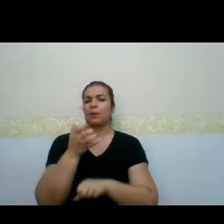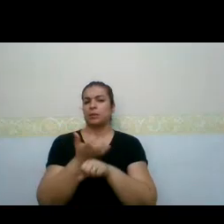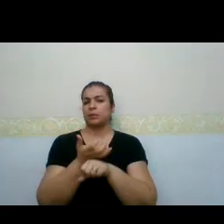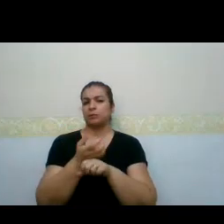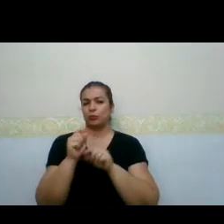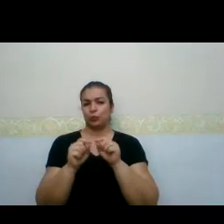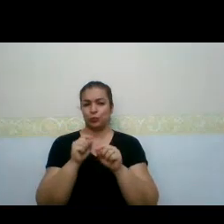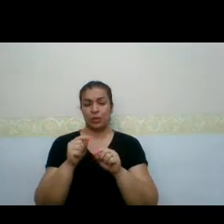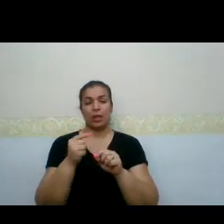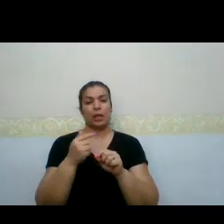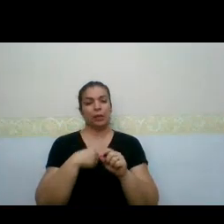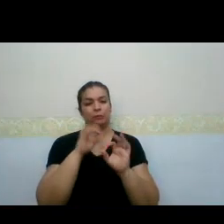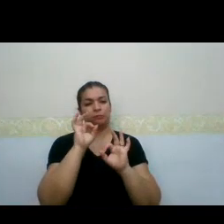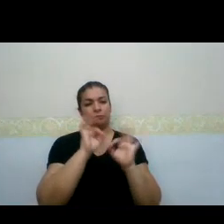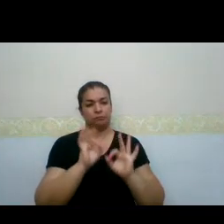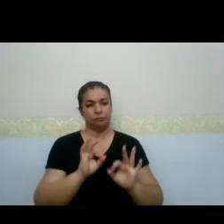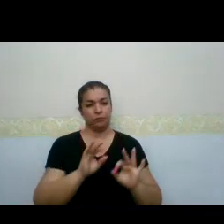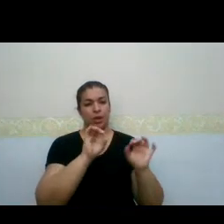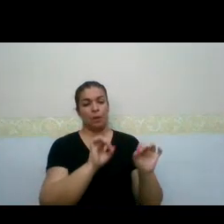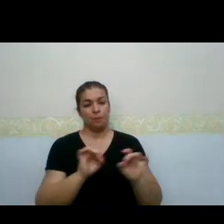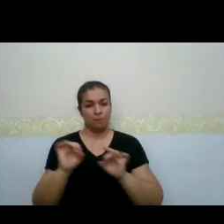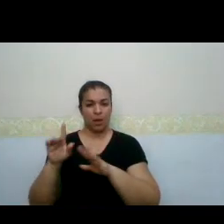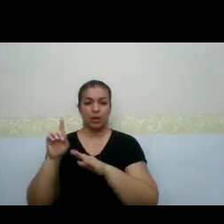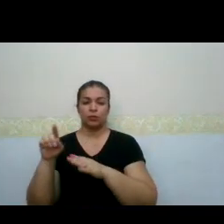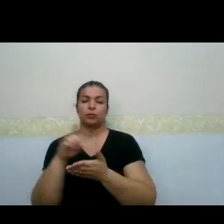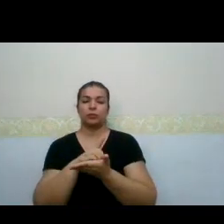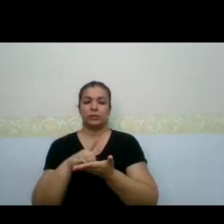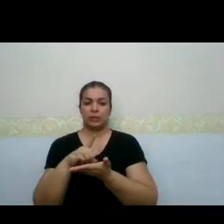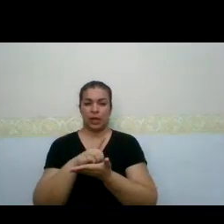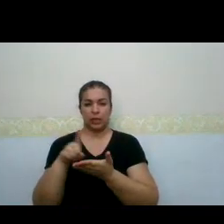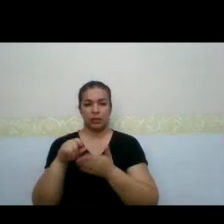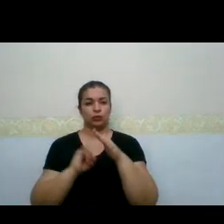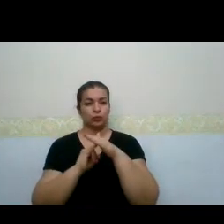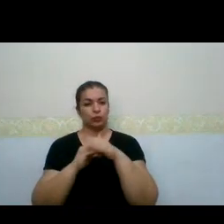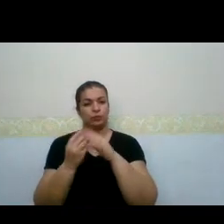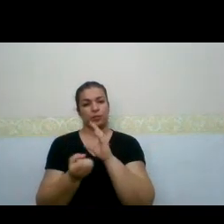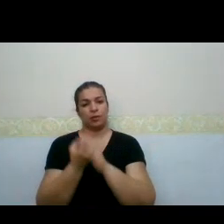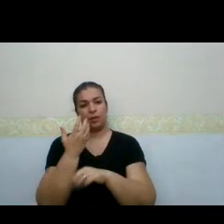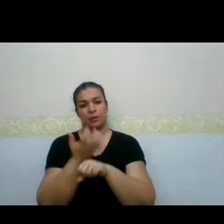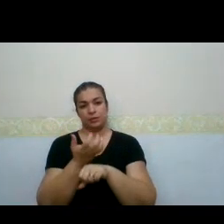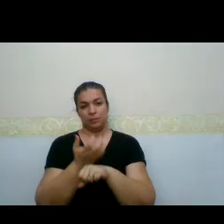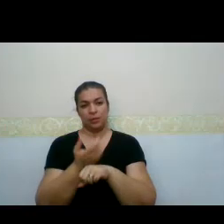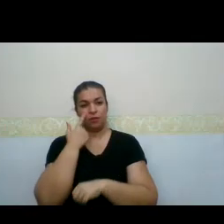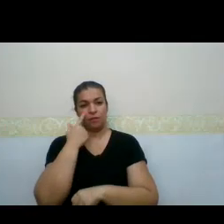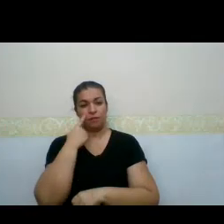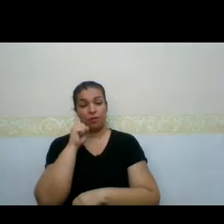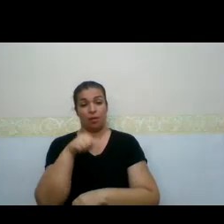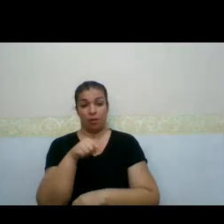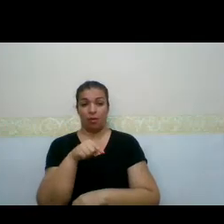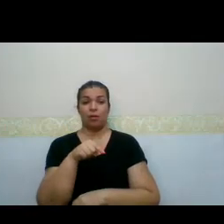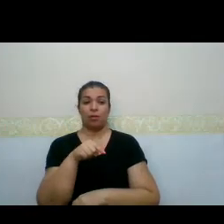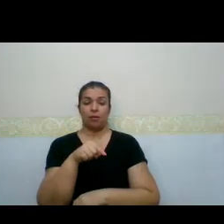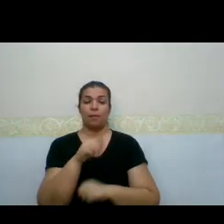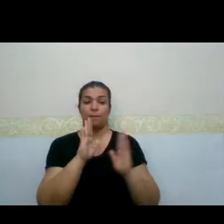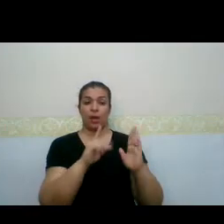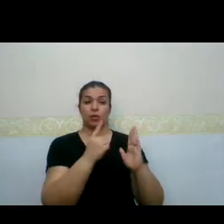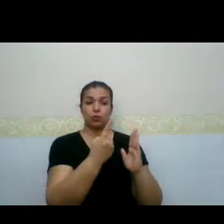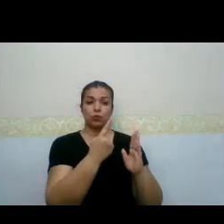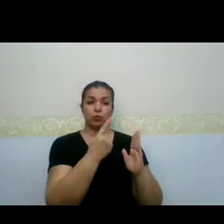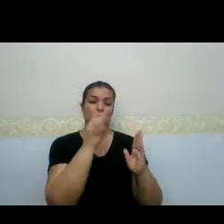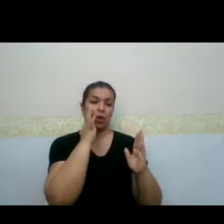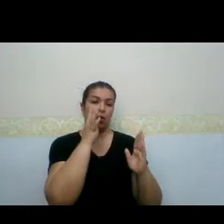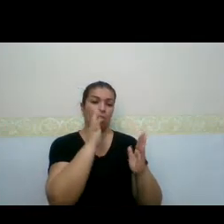design instrucional para montar a disciplina de vocês. Então, está aqui, ó, parte teórica da atividade, parte 1 teórica.